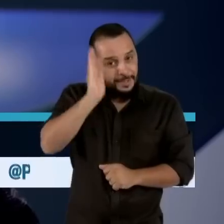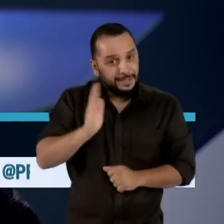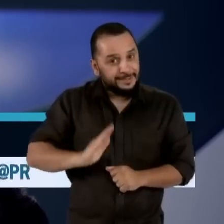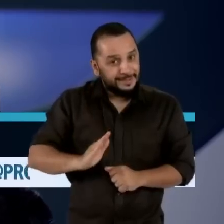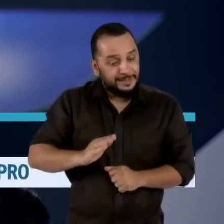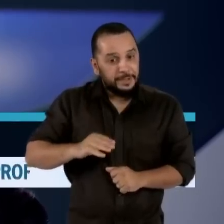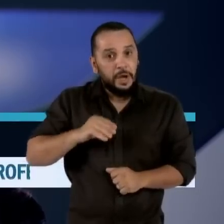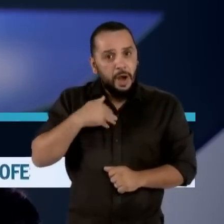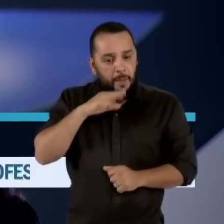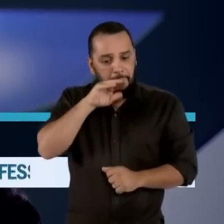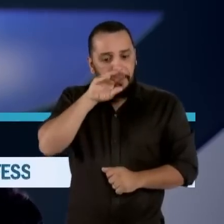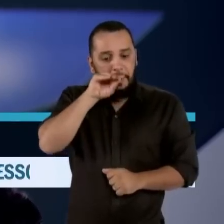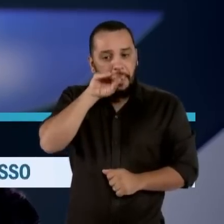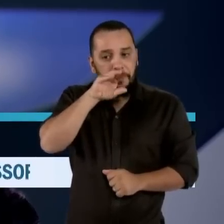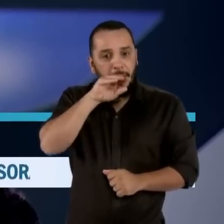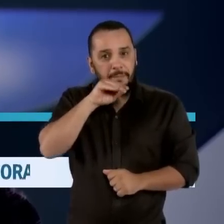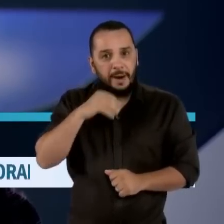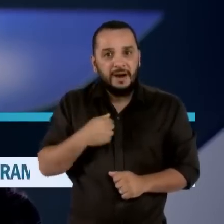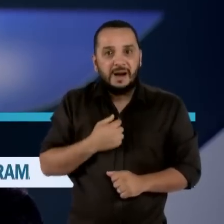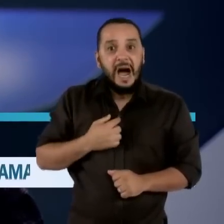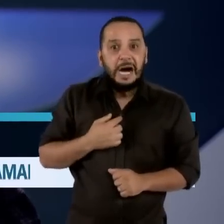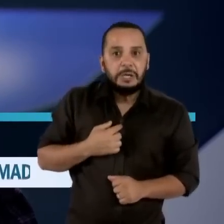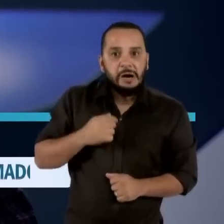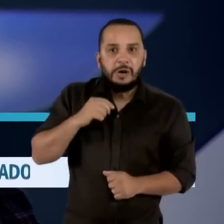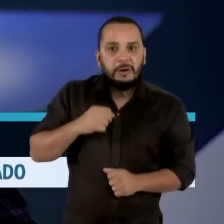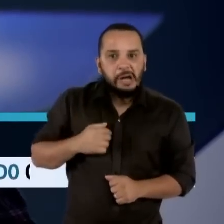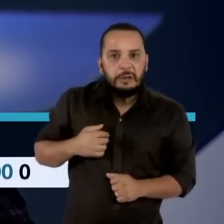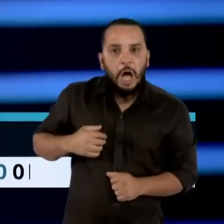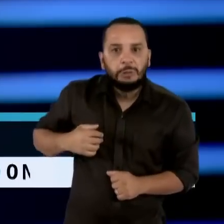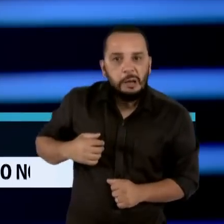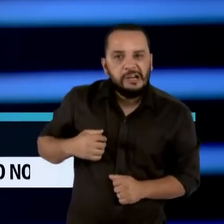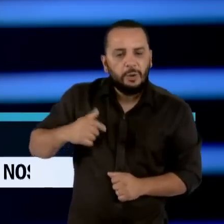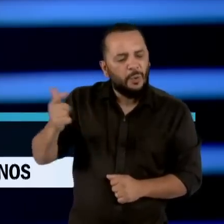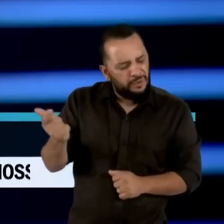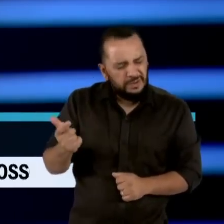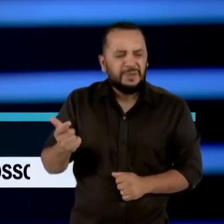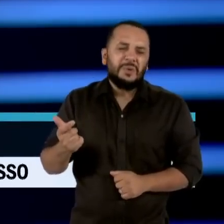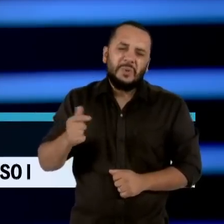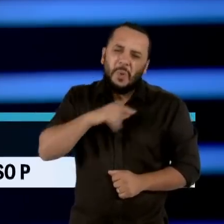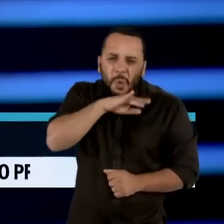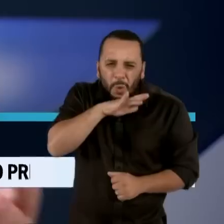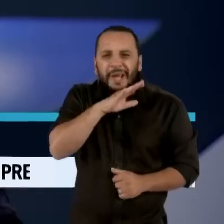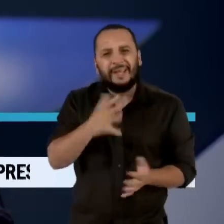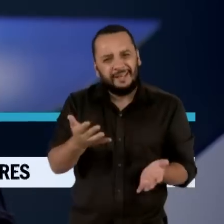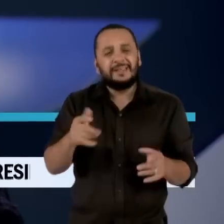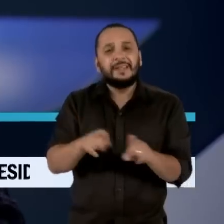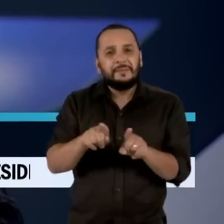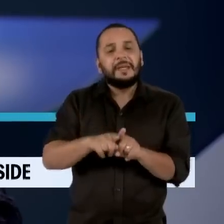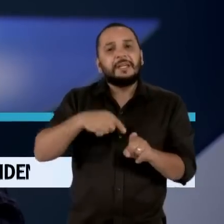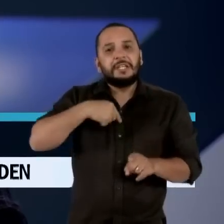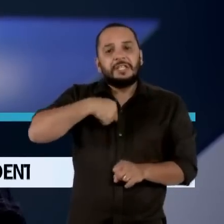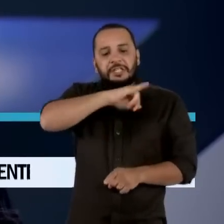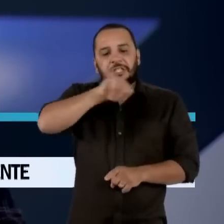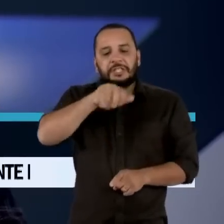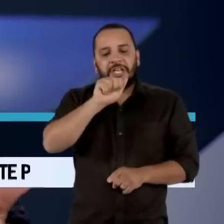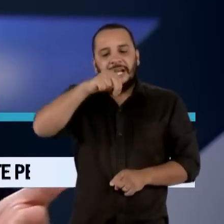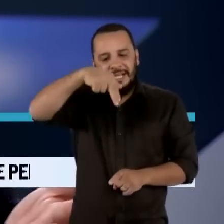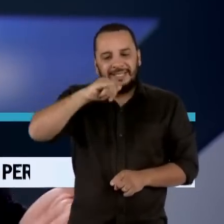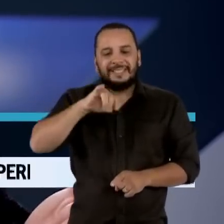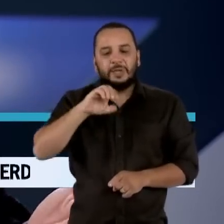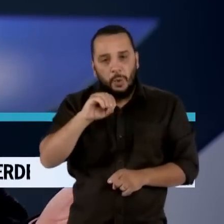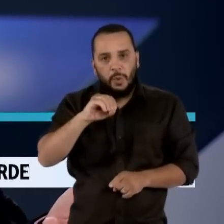né? Até quem era bom, como Jânio Quadros, tinha uma oratória antiga. E se a gente compara com Clinton, com